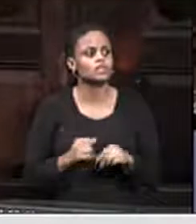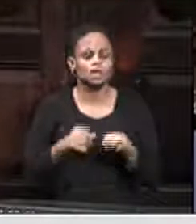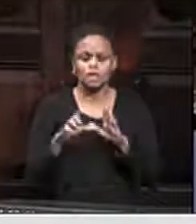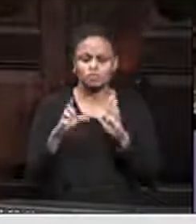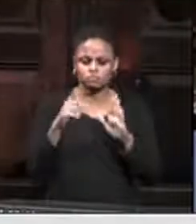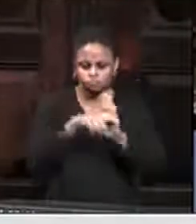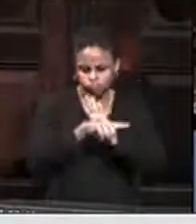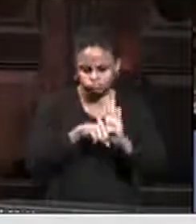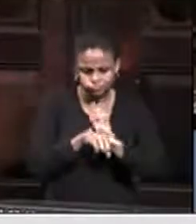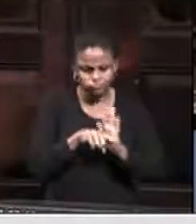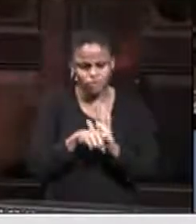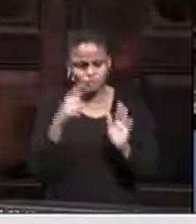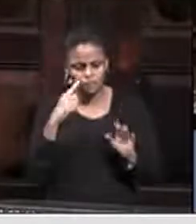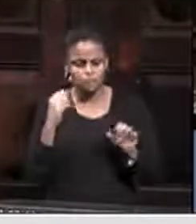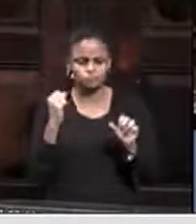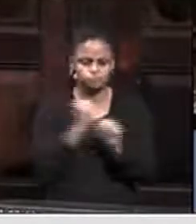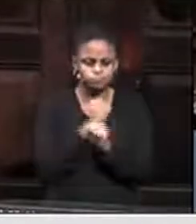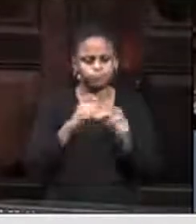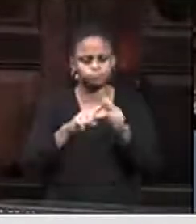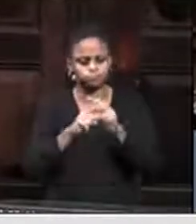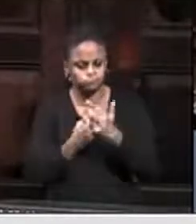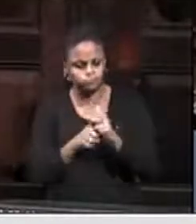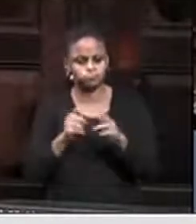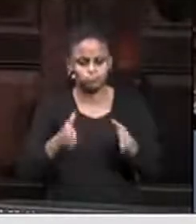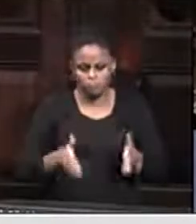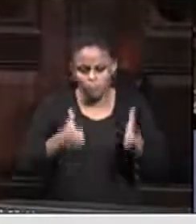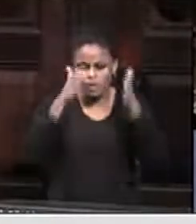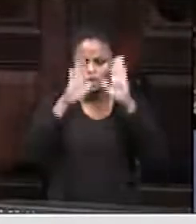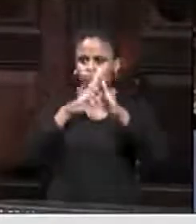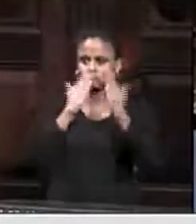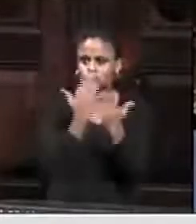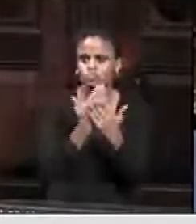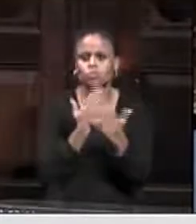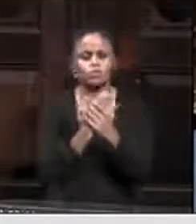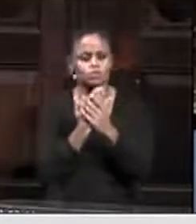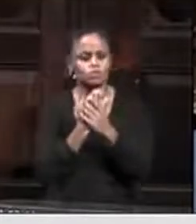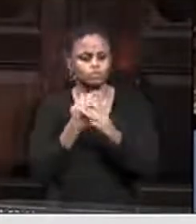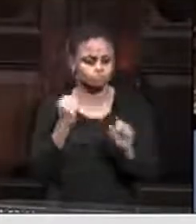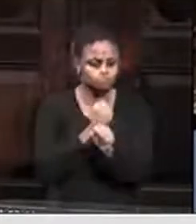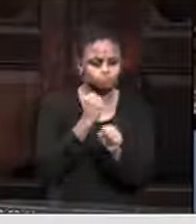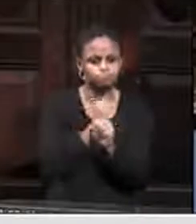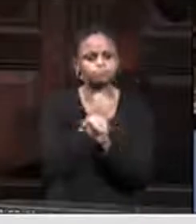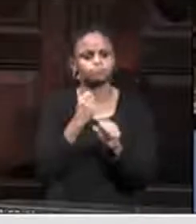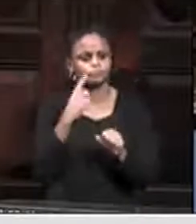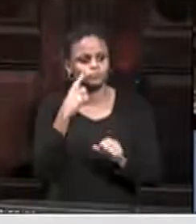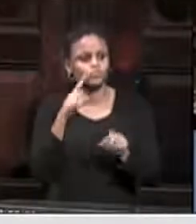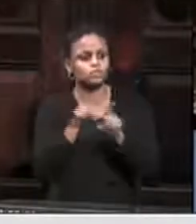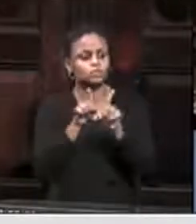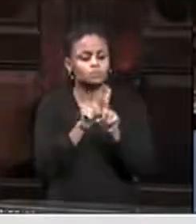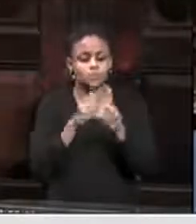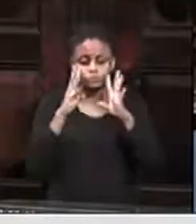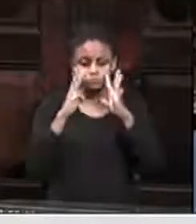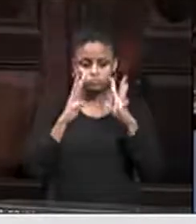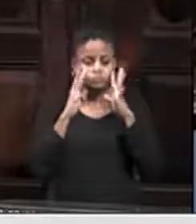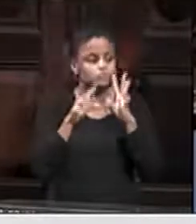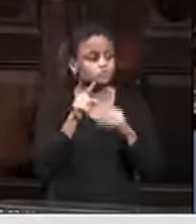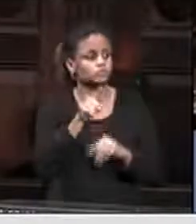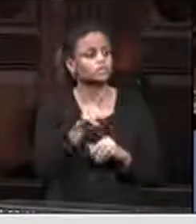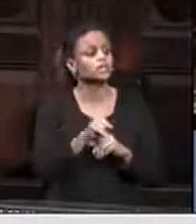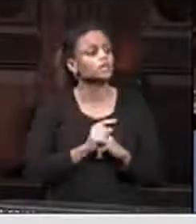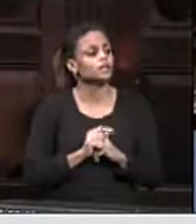manutenção predial, não podem esquecer das escolas normais, inclusive dar a elas novas atribuições.